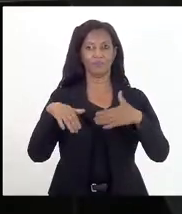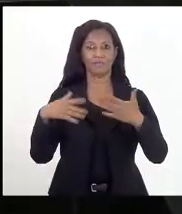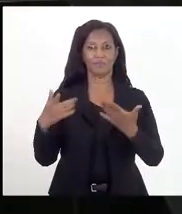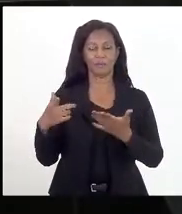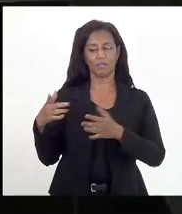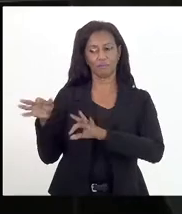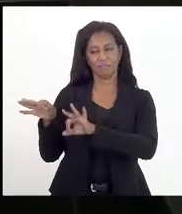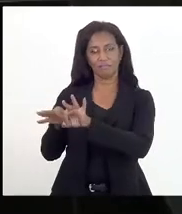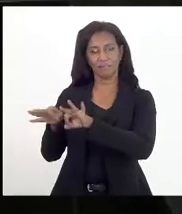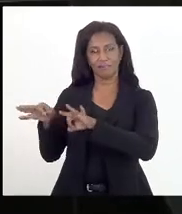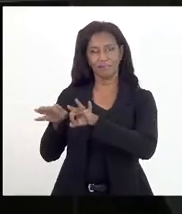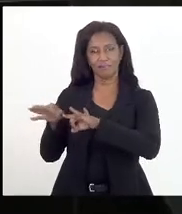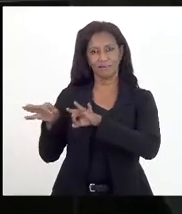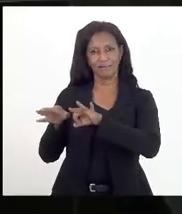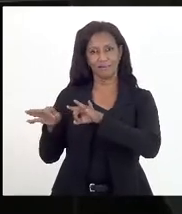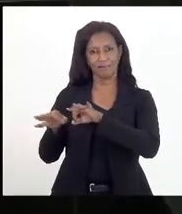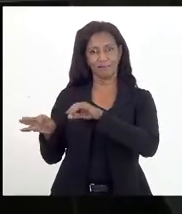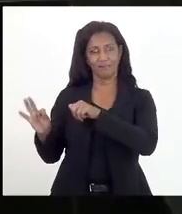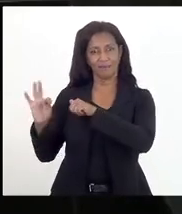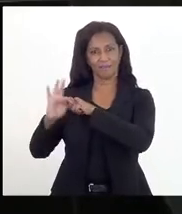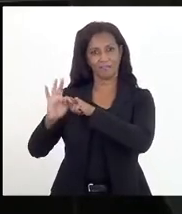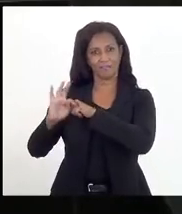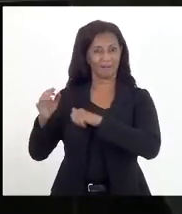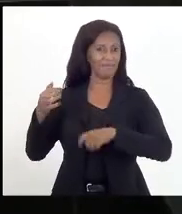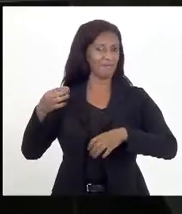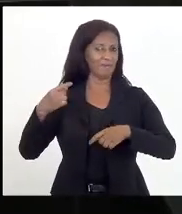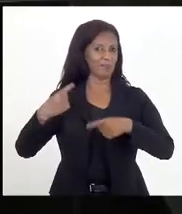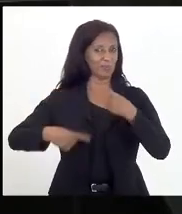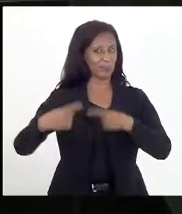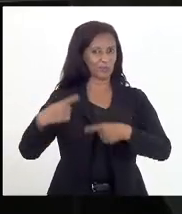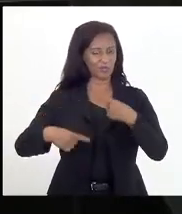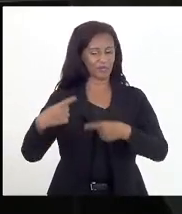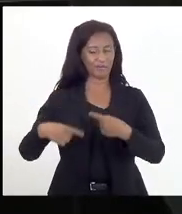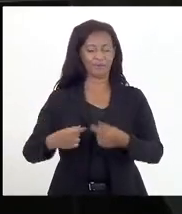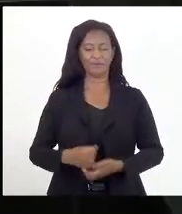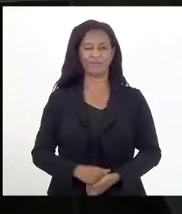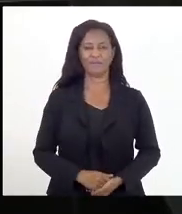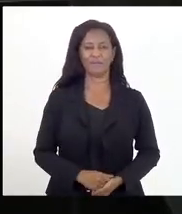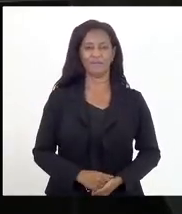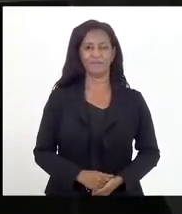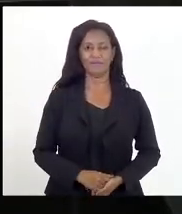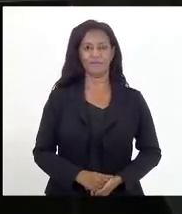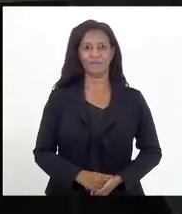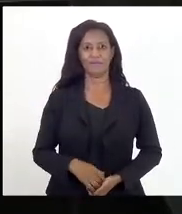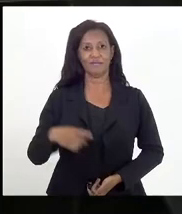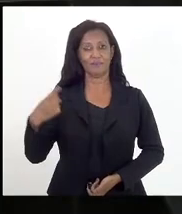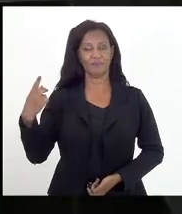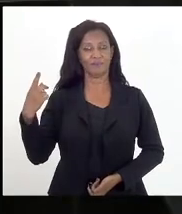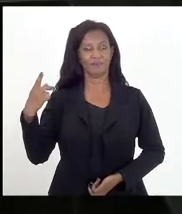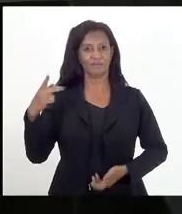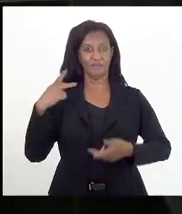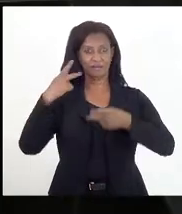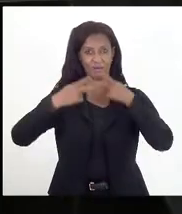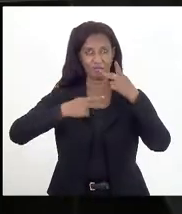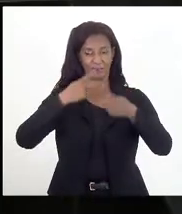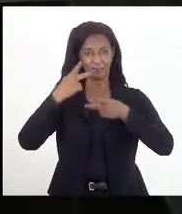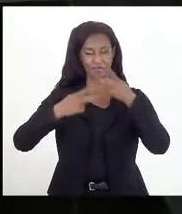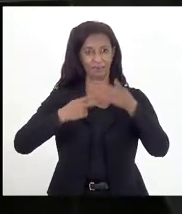fundamenta até aquele que politicamente o seu pronunciamento